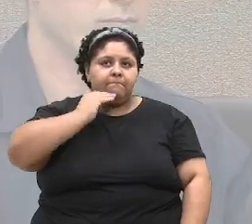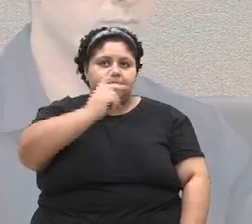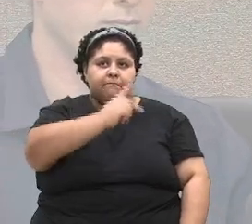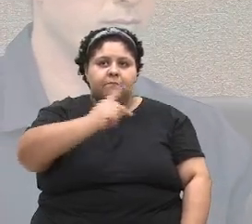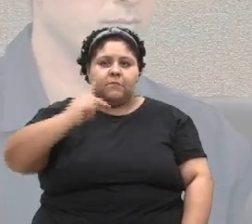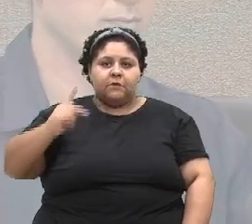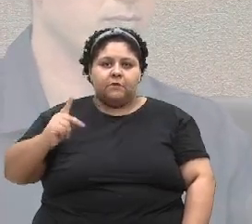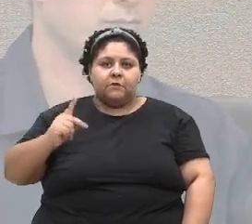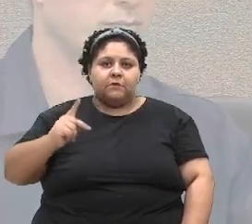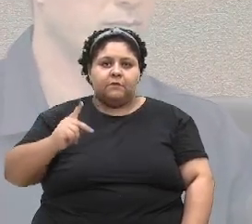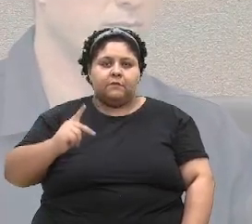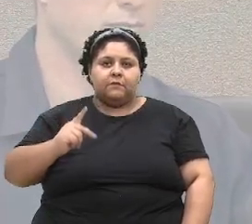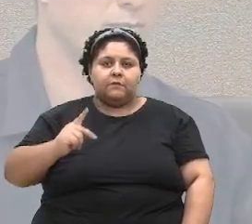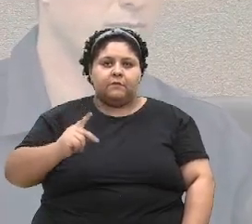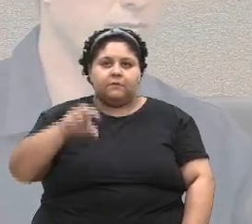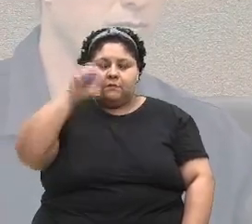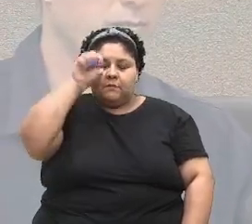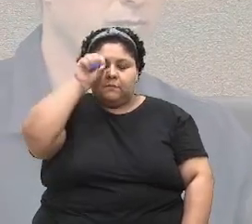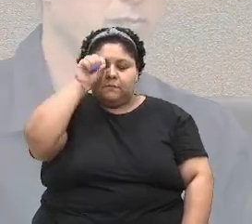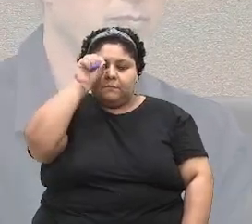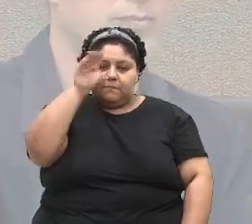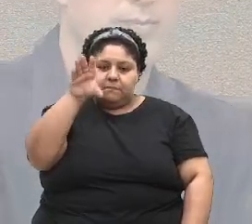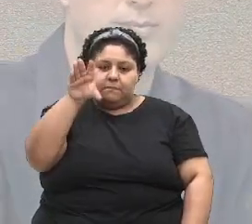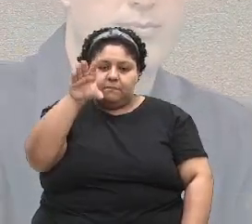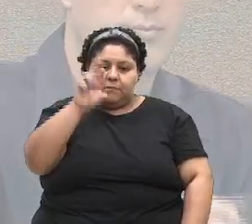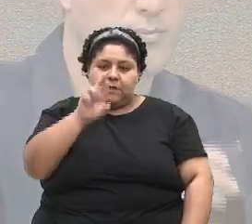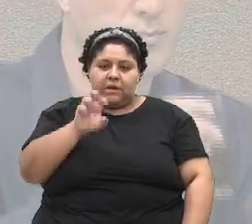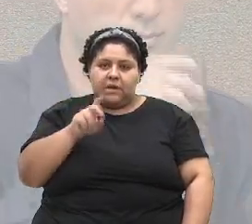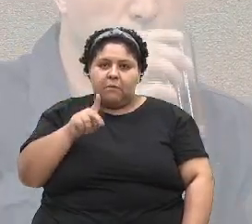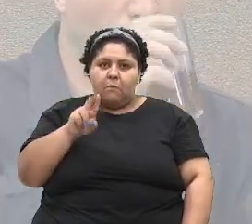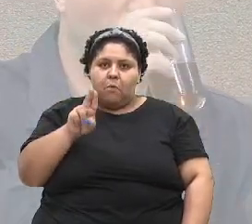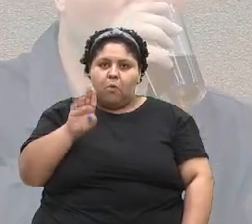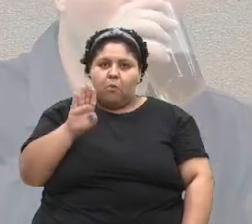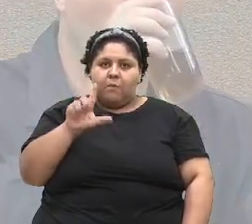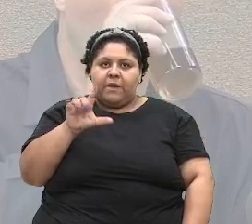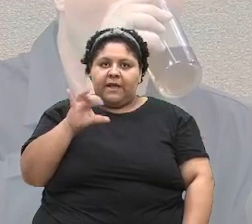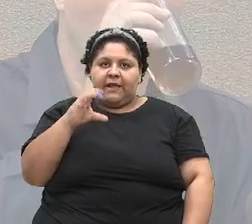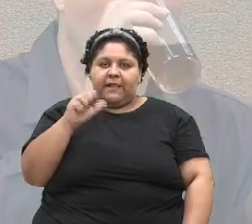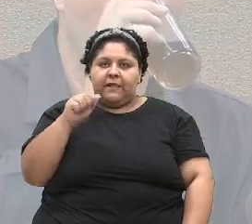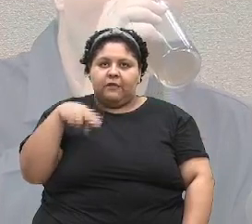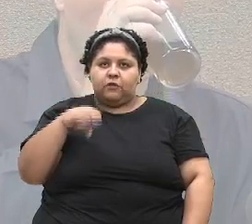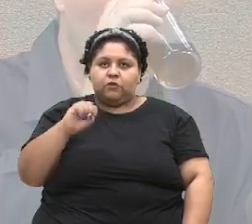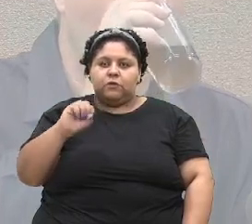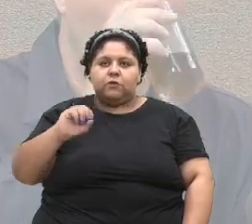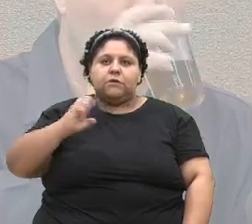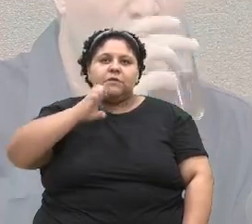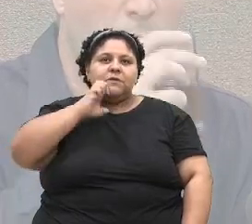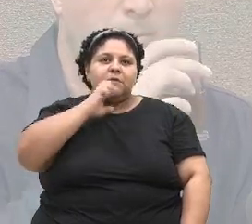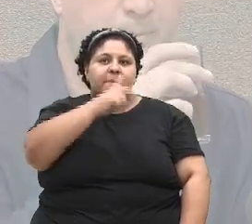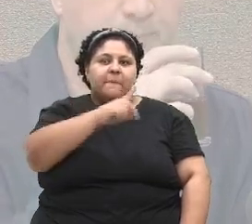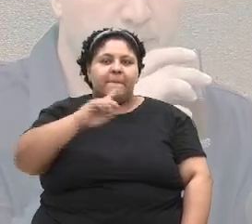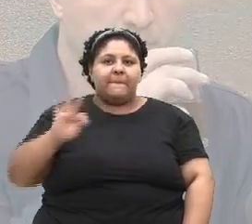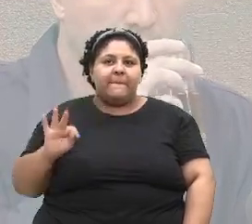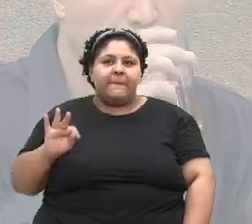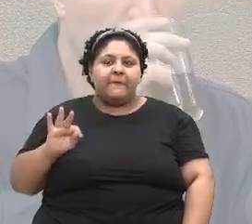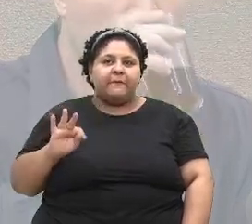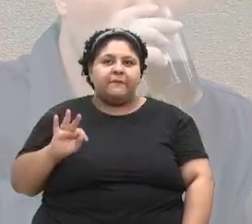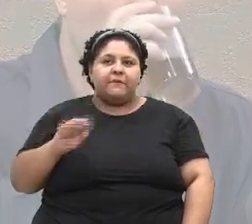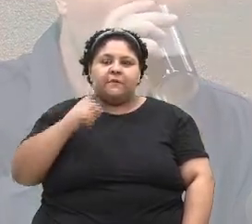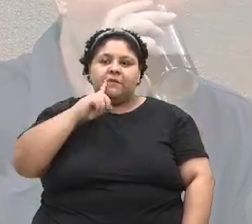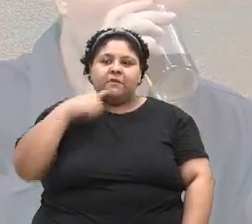PP, Elisandro Fiuza Gonçalves, Republicanos, Estela Balardim da Silva, PT, Gladys